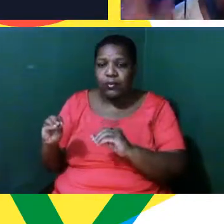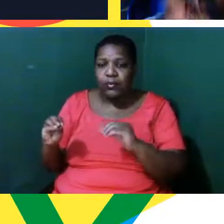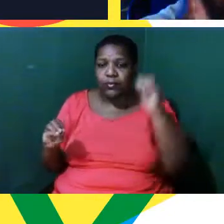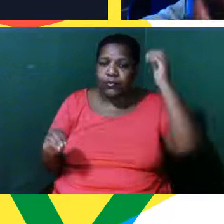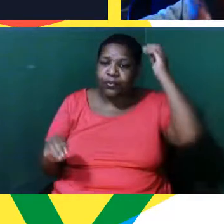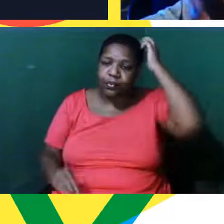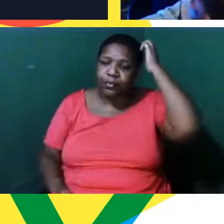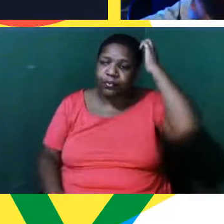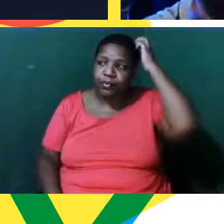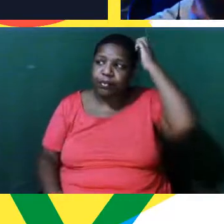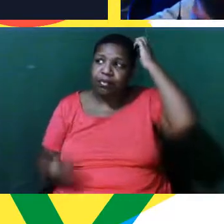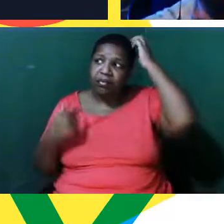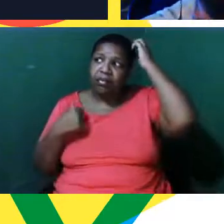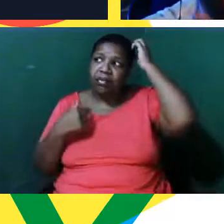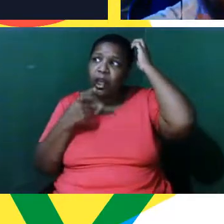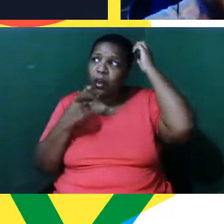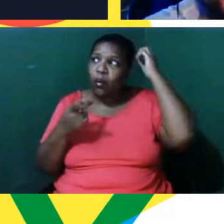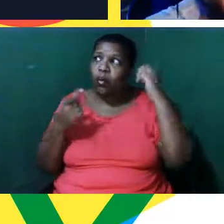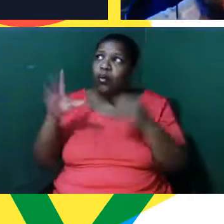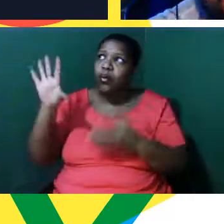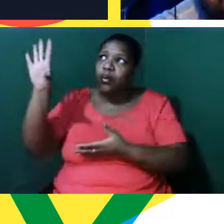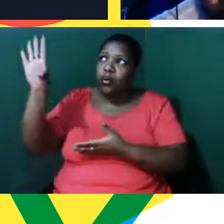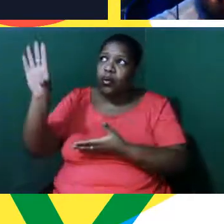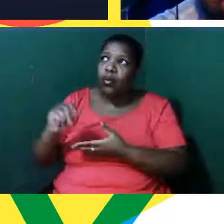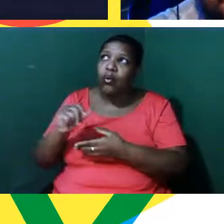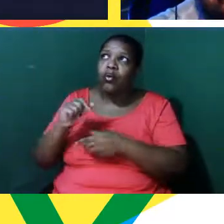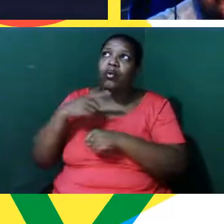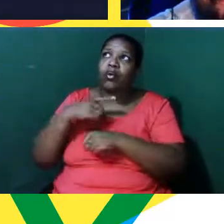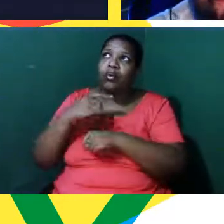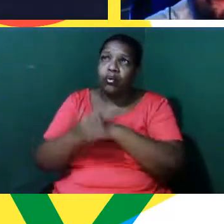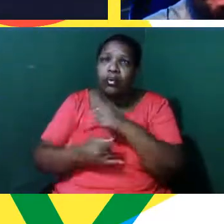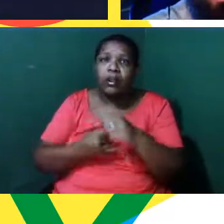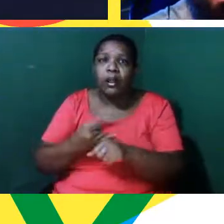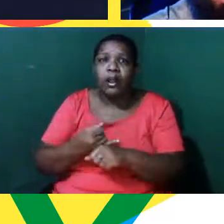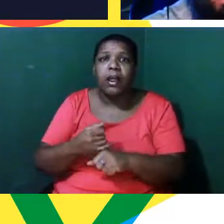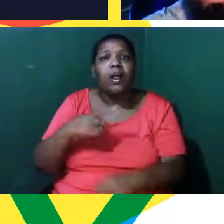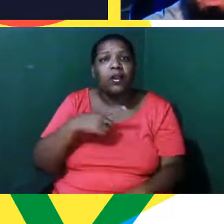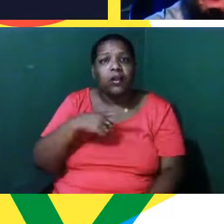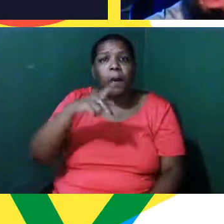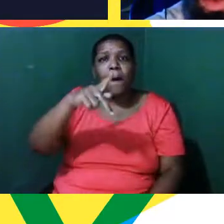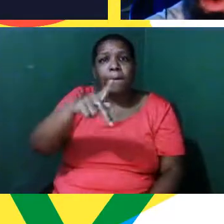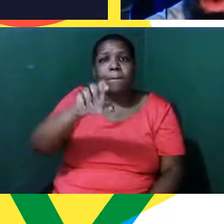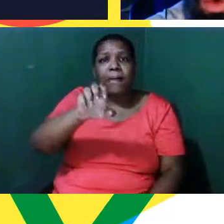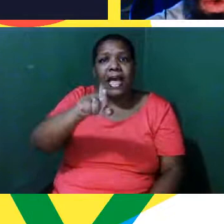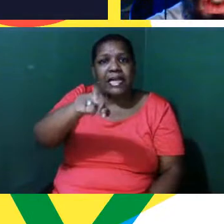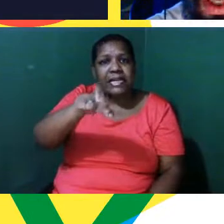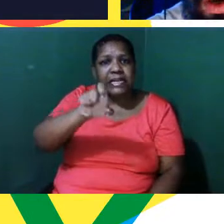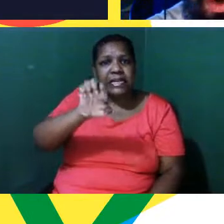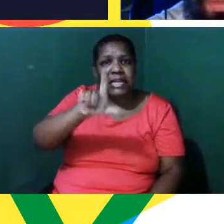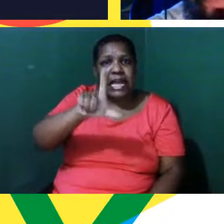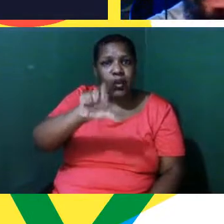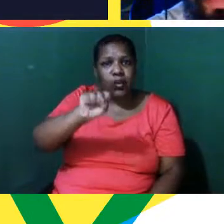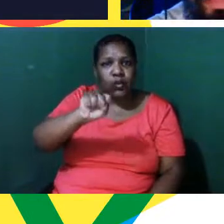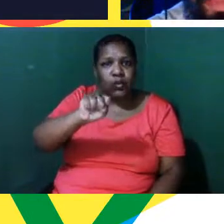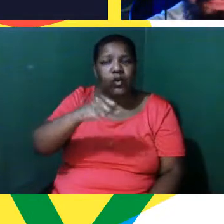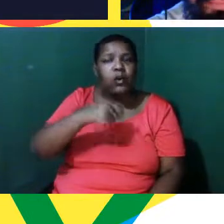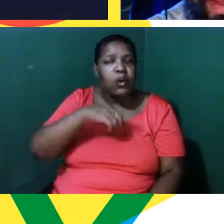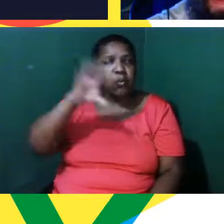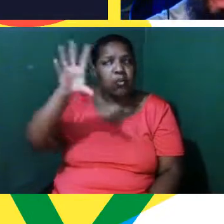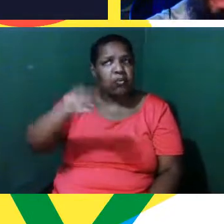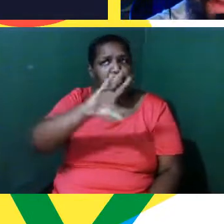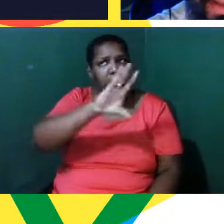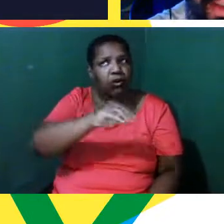eu baixei tudo daquele site que eu falei o pexels eu baixei tudo e eu